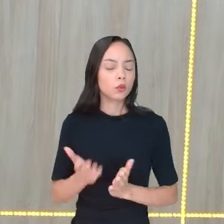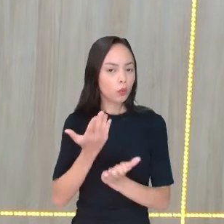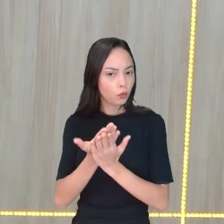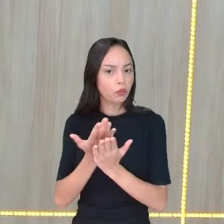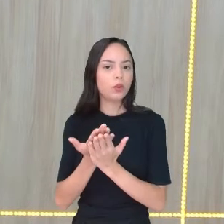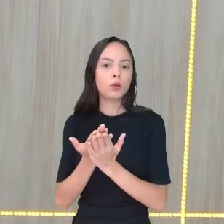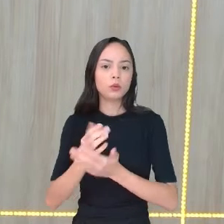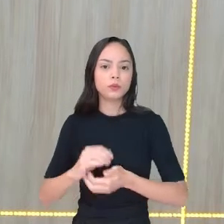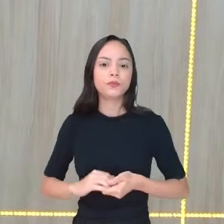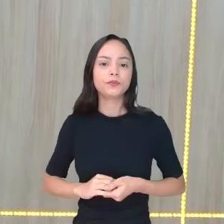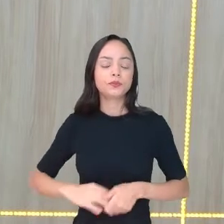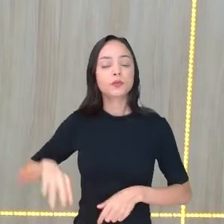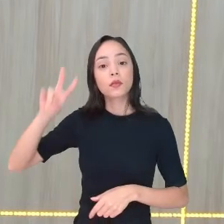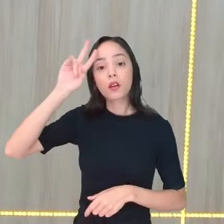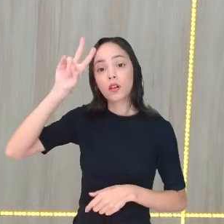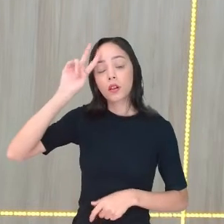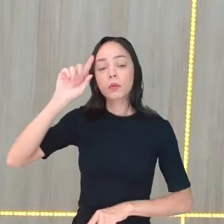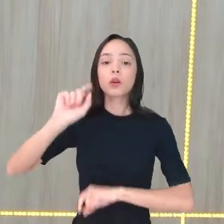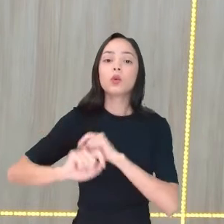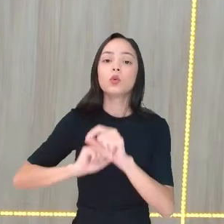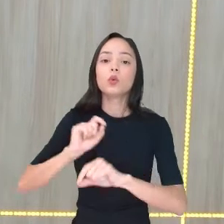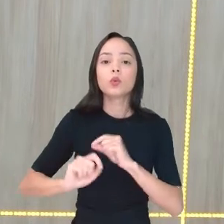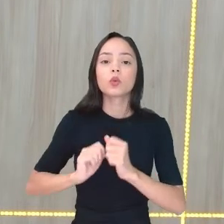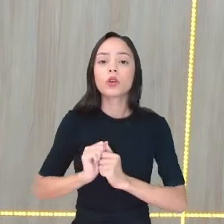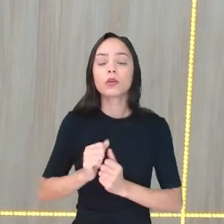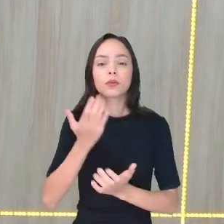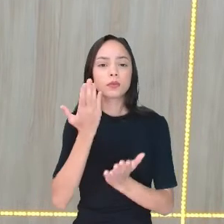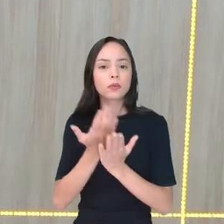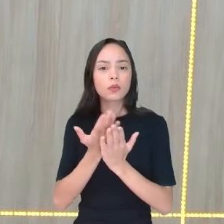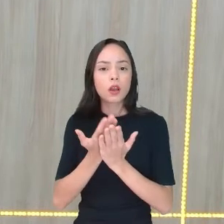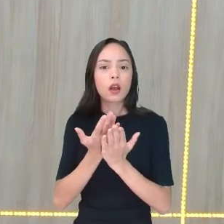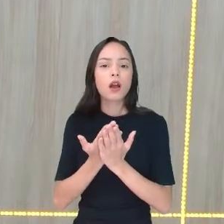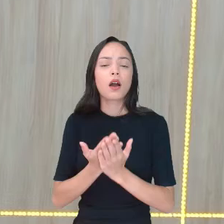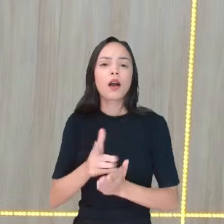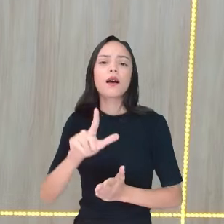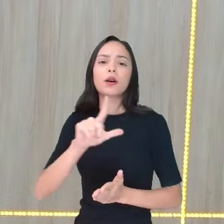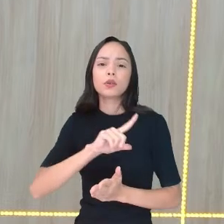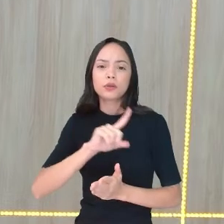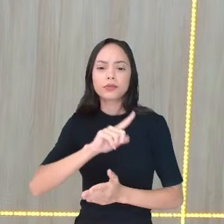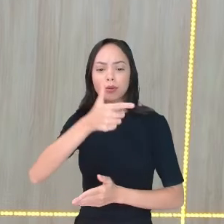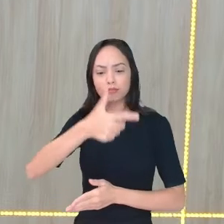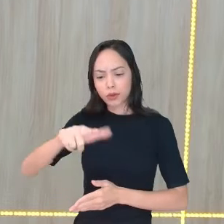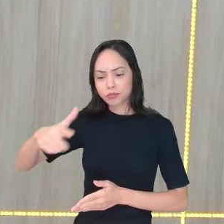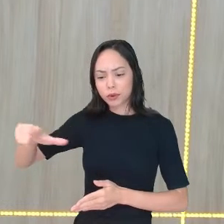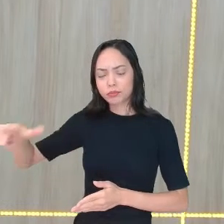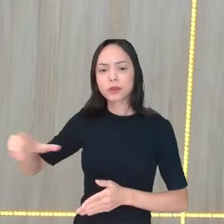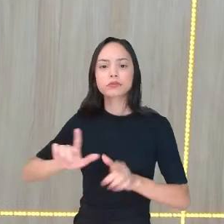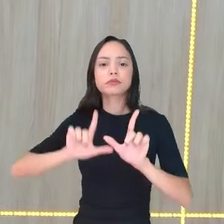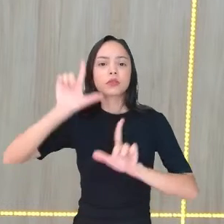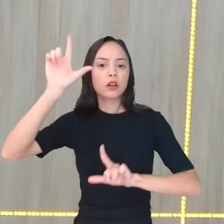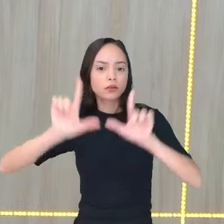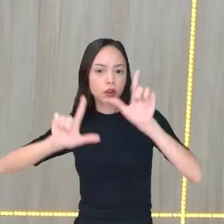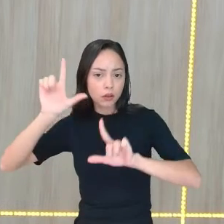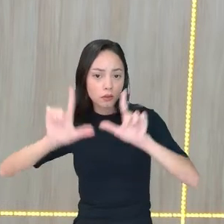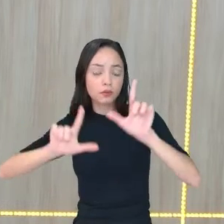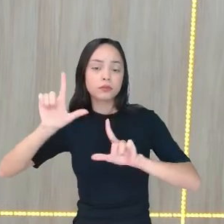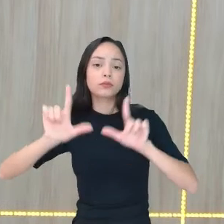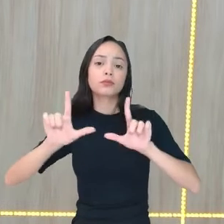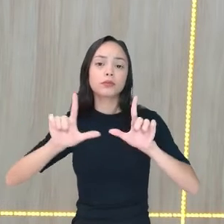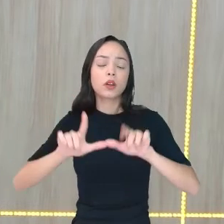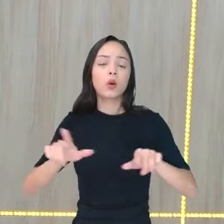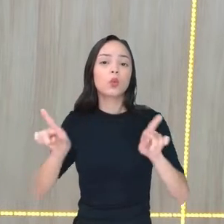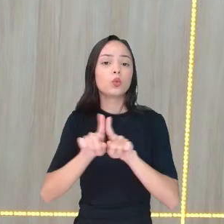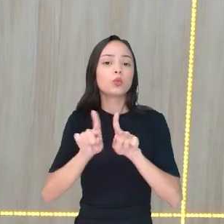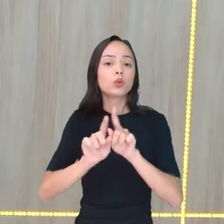aulas. Lembrando sempre, né, que as aulas passam em reprise, tanto na TV, né, na TV nova,